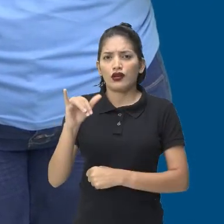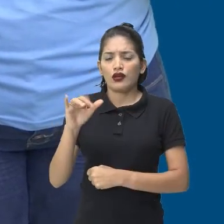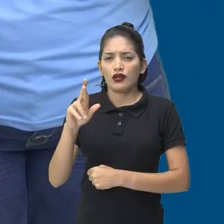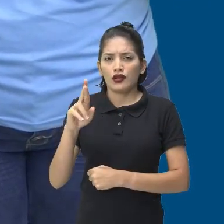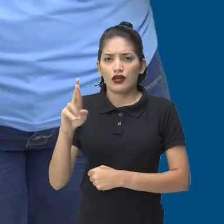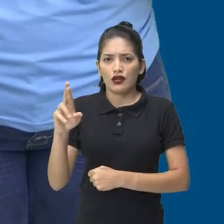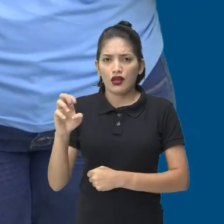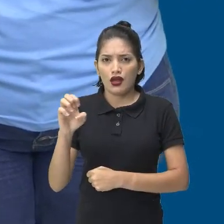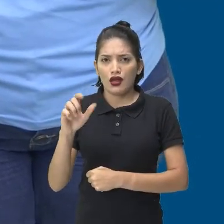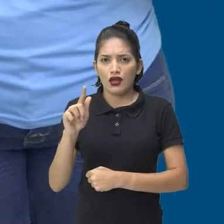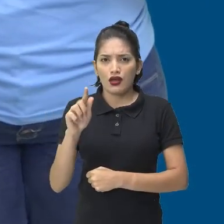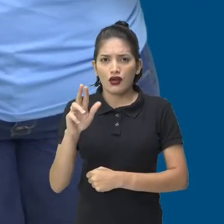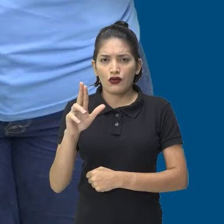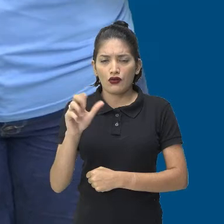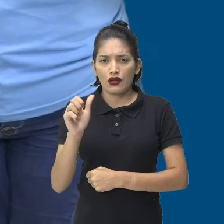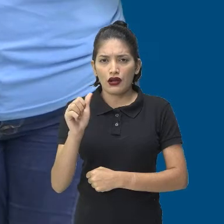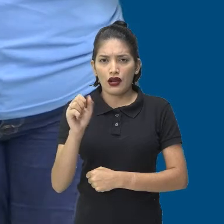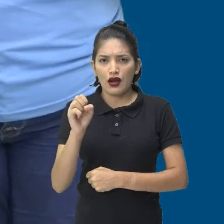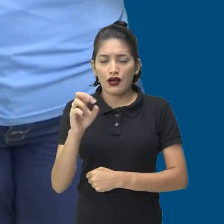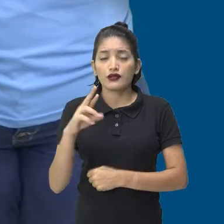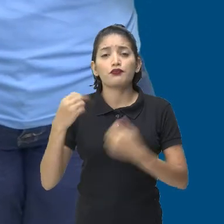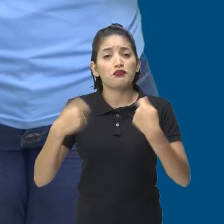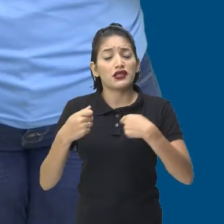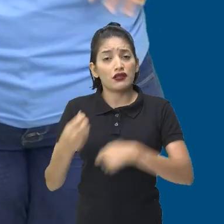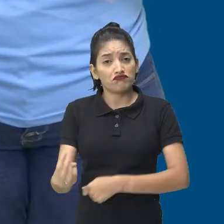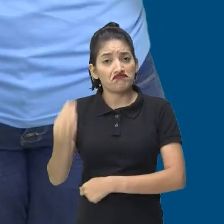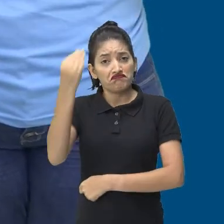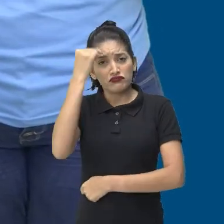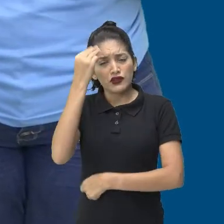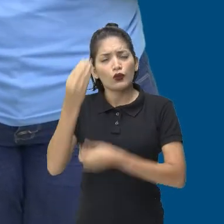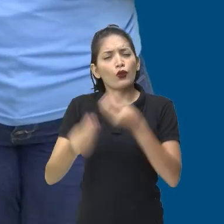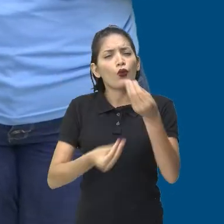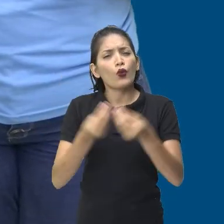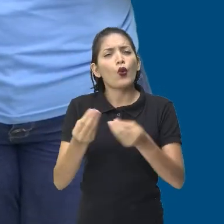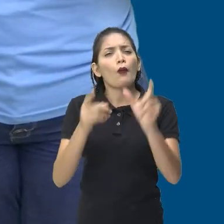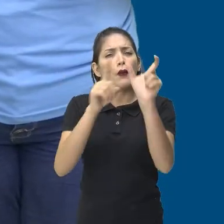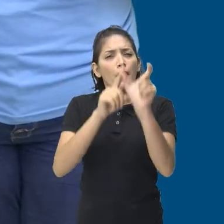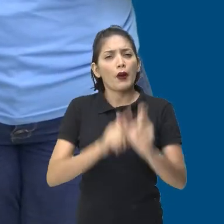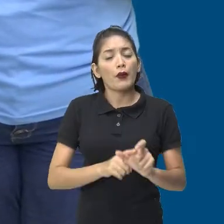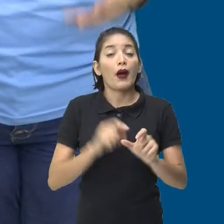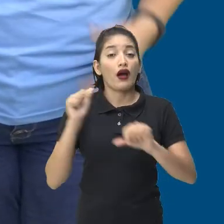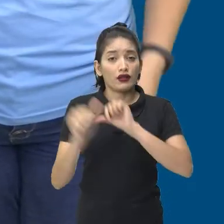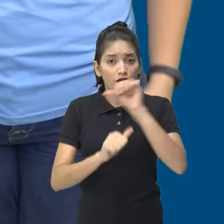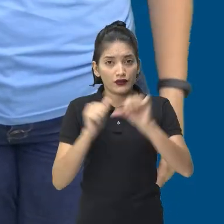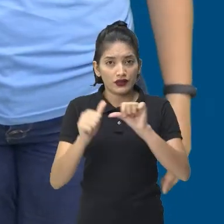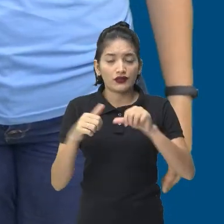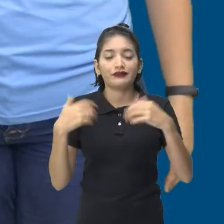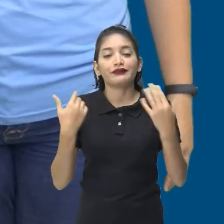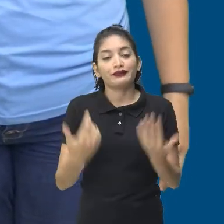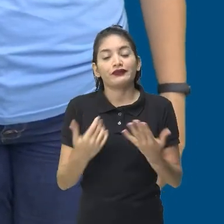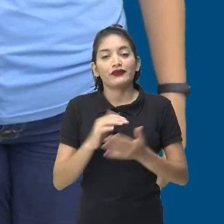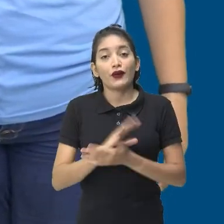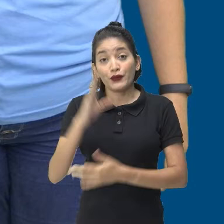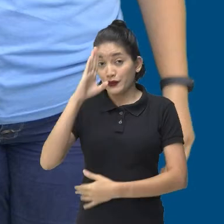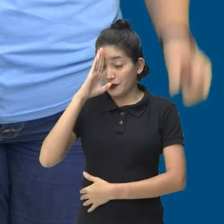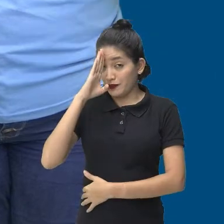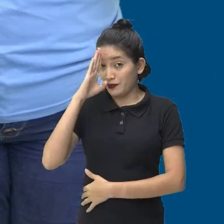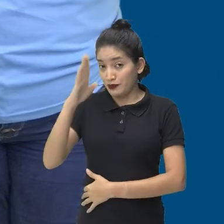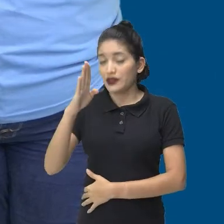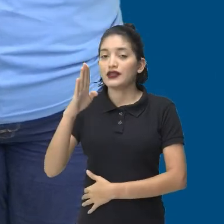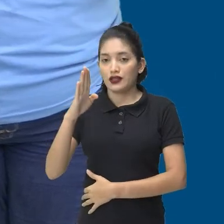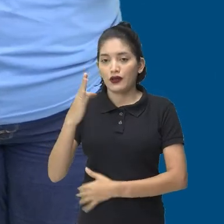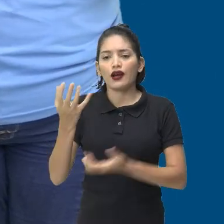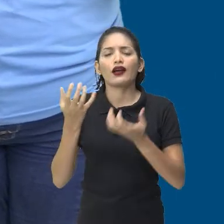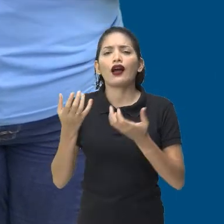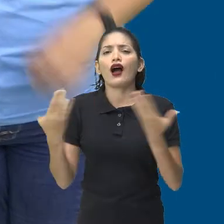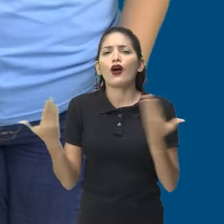tem que sempre lembrar que nós temos que memorizar esses verbos, como é que são essas alterações, tá bom? Então, esses são os principais. Eu